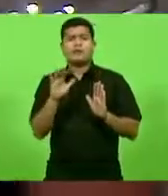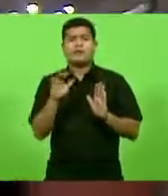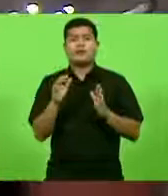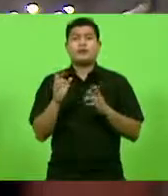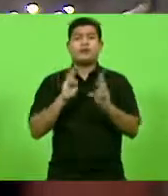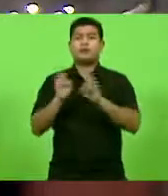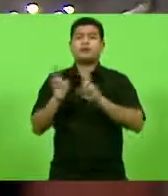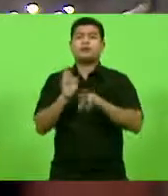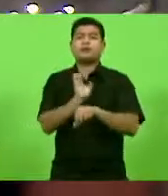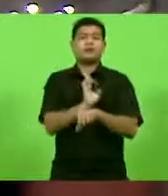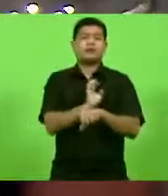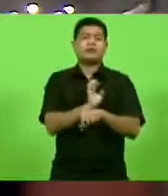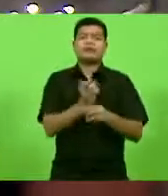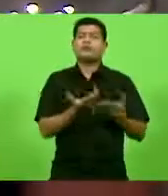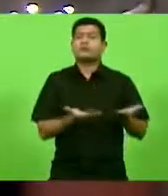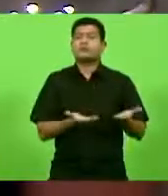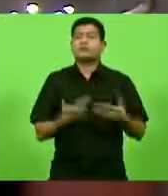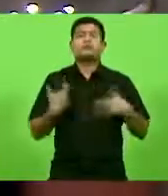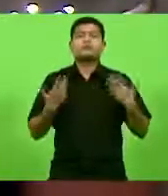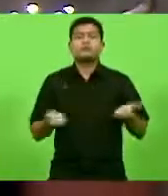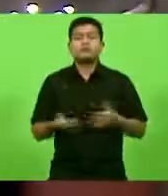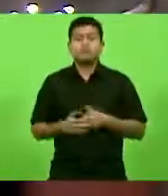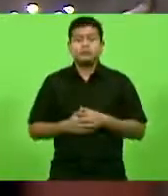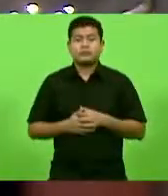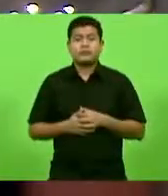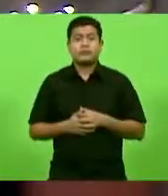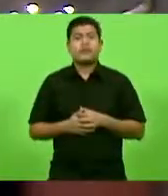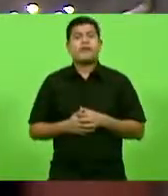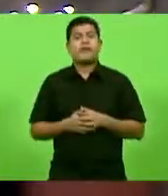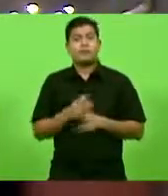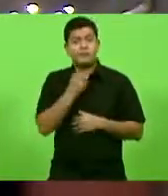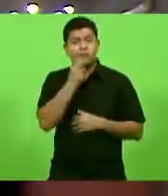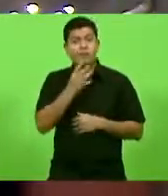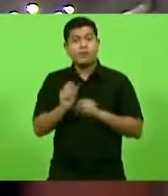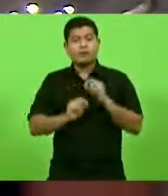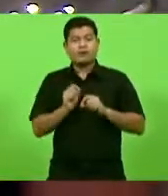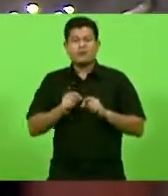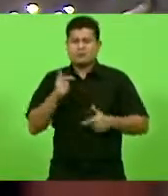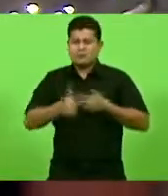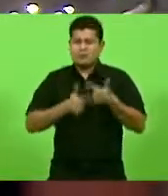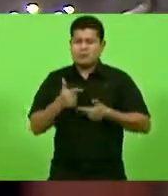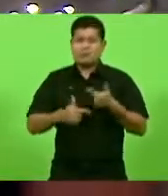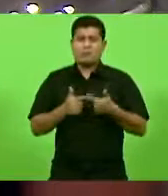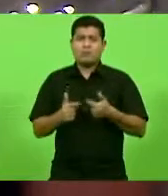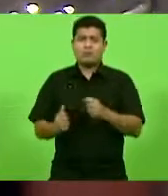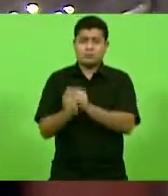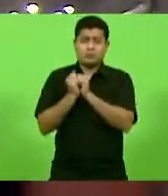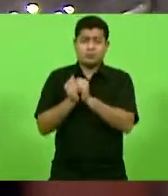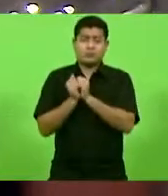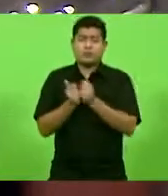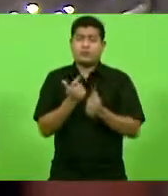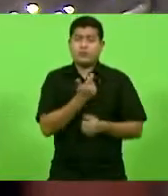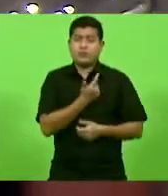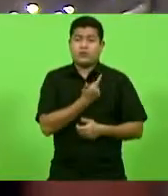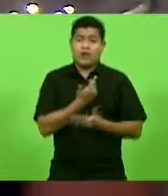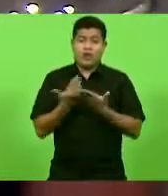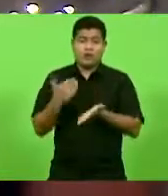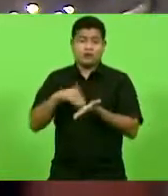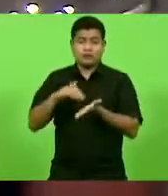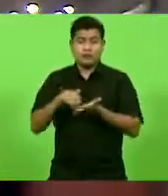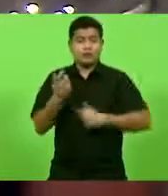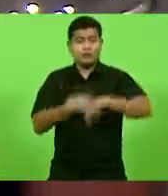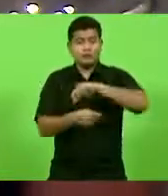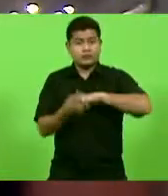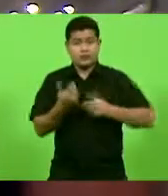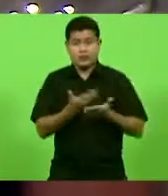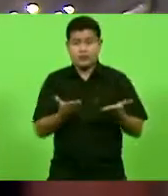estaduais? Felizmente, fruto de um trabalho realizado de forma conjunta com a Secretaria da Fazenda ao longo desses últimos anos, o